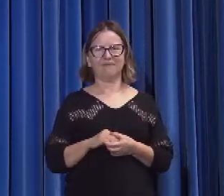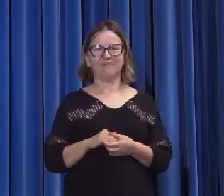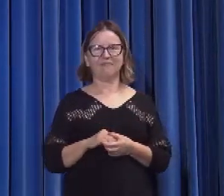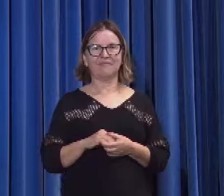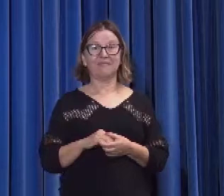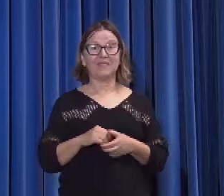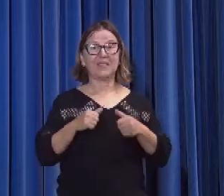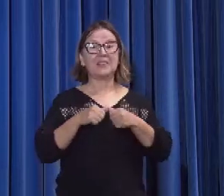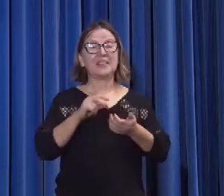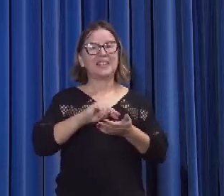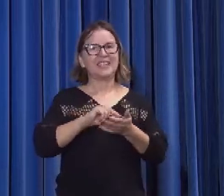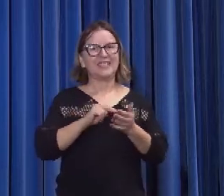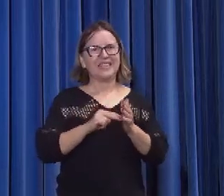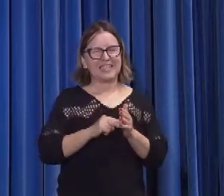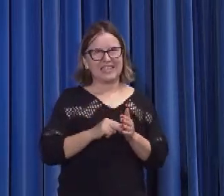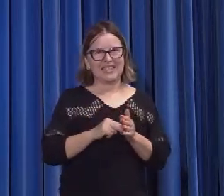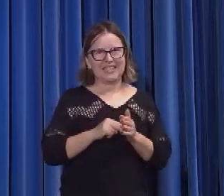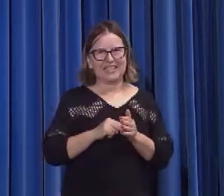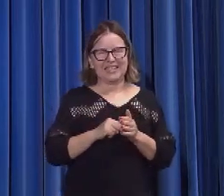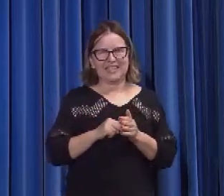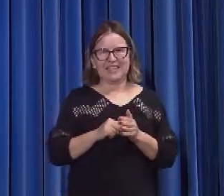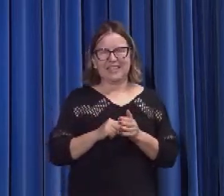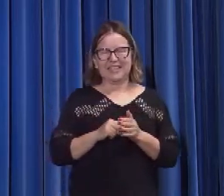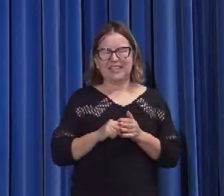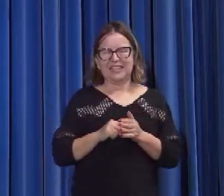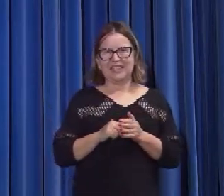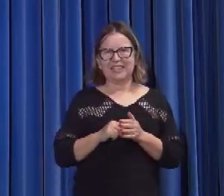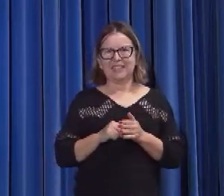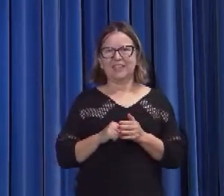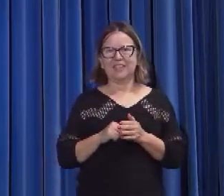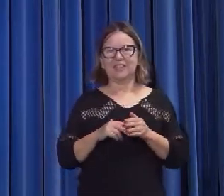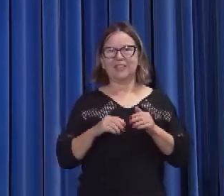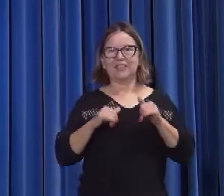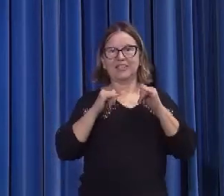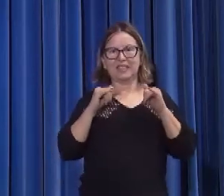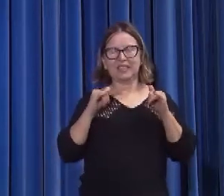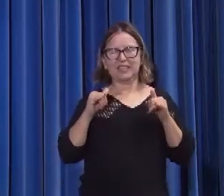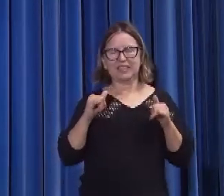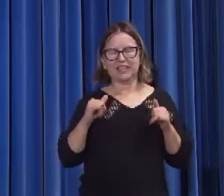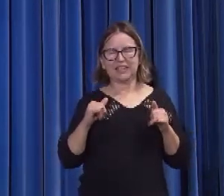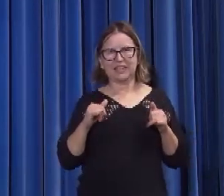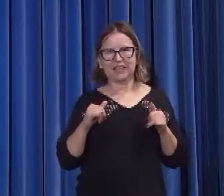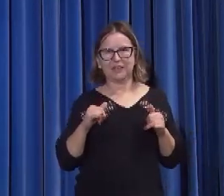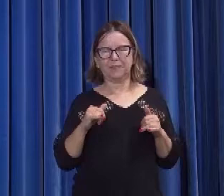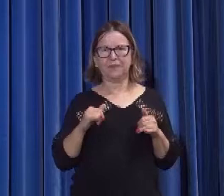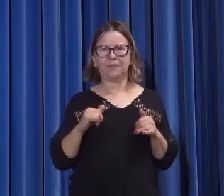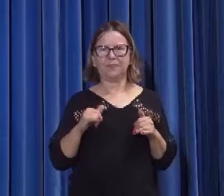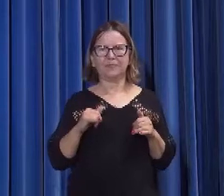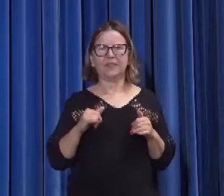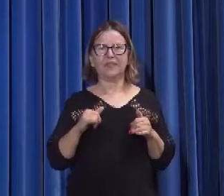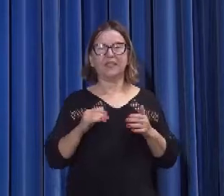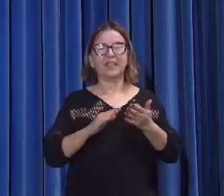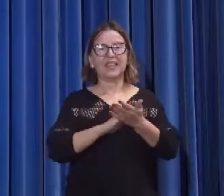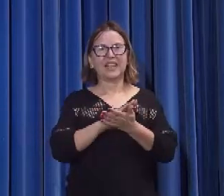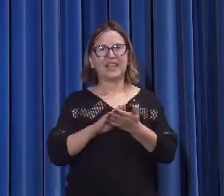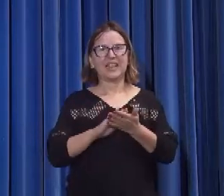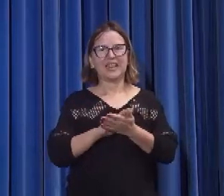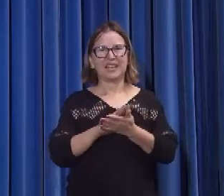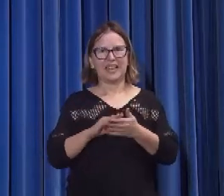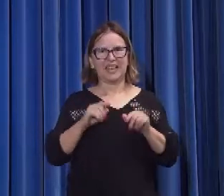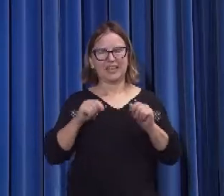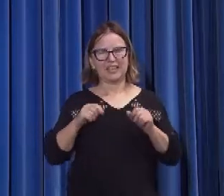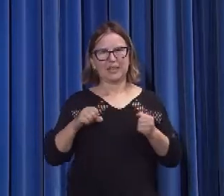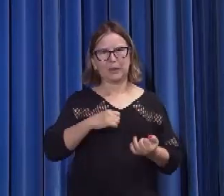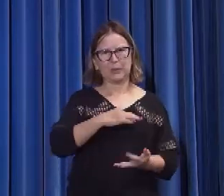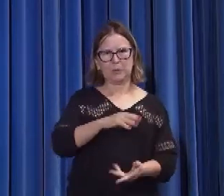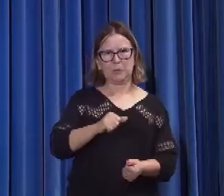Isso significa dizer que nada neste plano material, nem mesmo a sua prosperidade, pode satisfazer a alma do ser